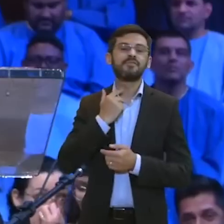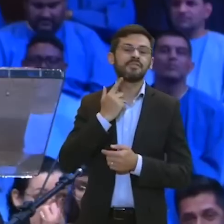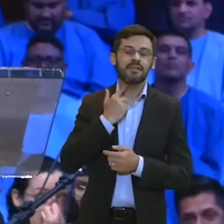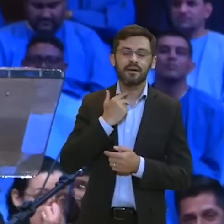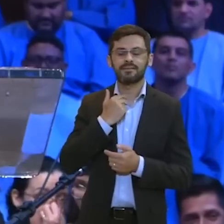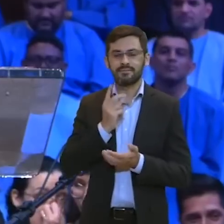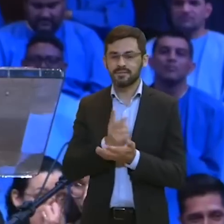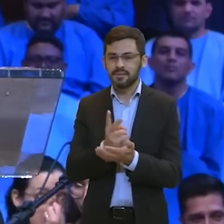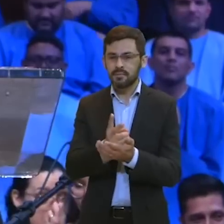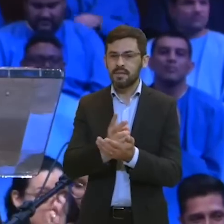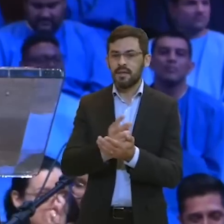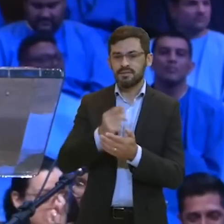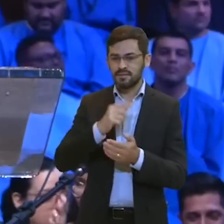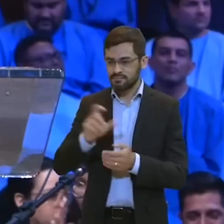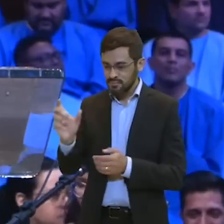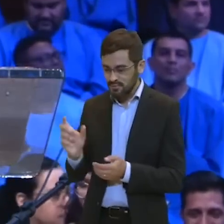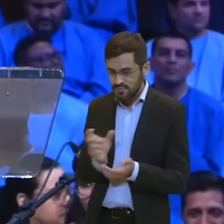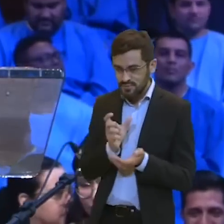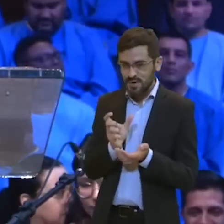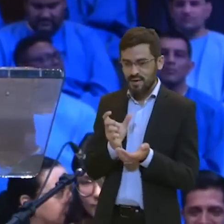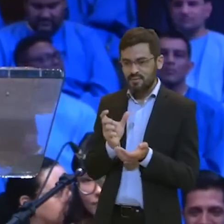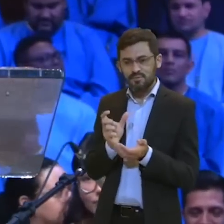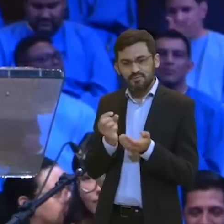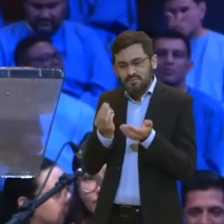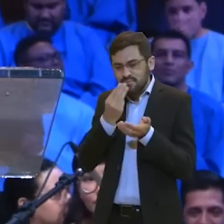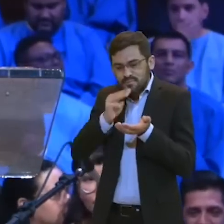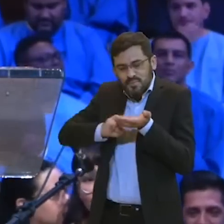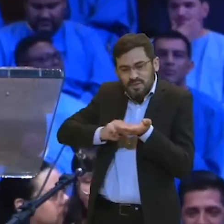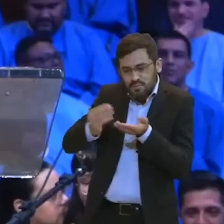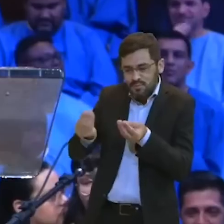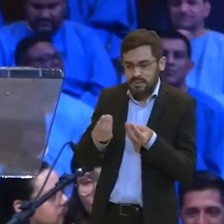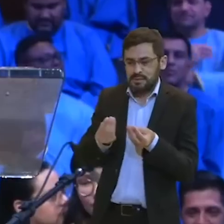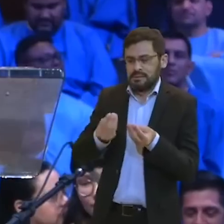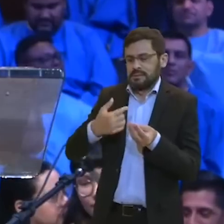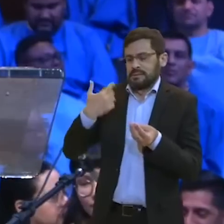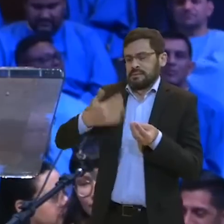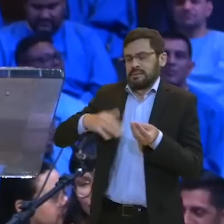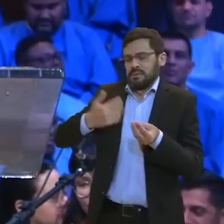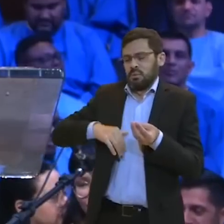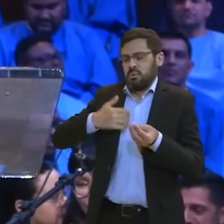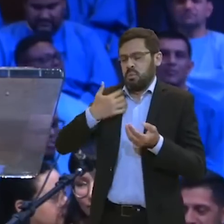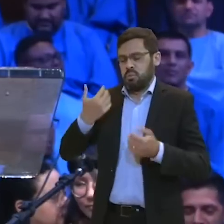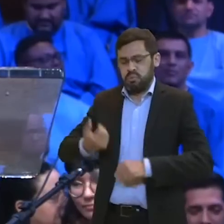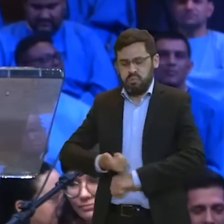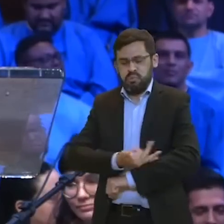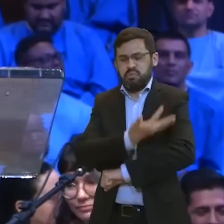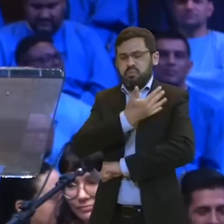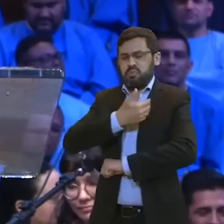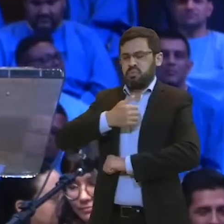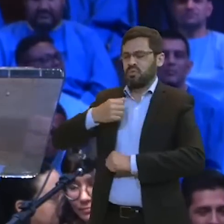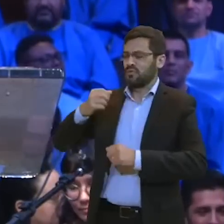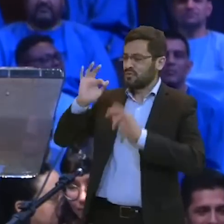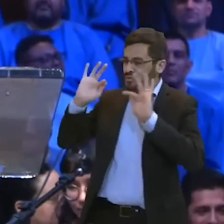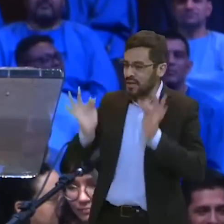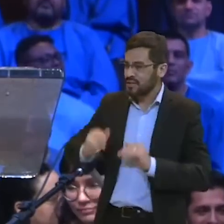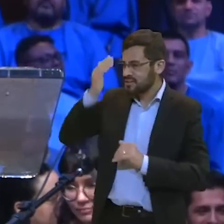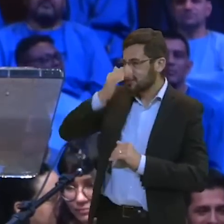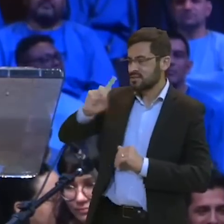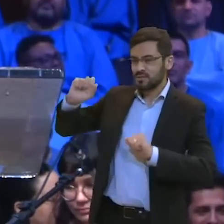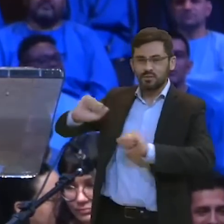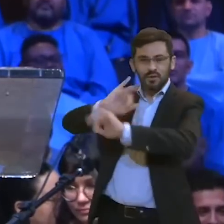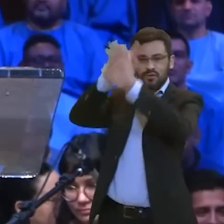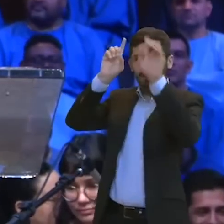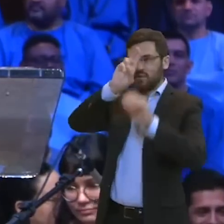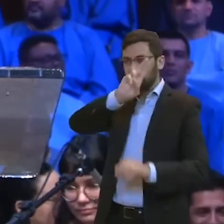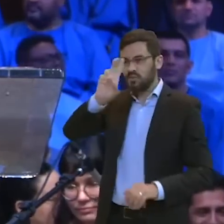desejo da alma. Então, quando vem uma mensagem de uma criança assim, eu me sinto honrado diante do Senhor e quero glorificar o